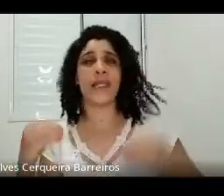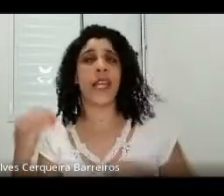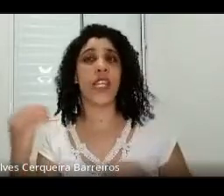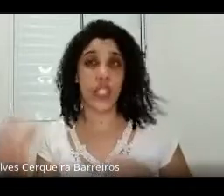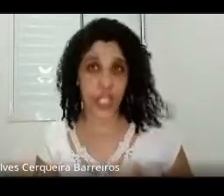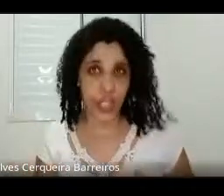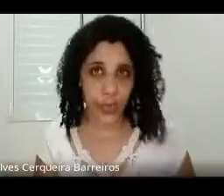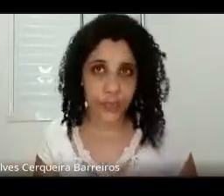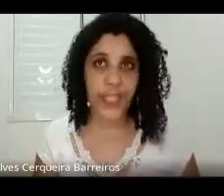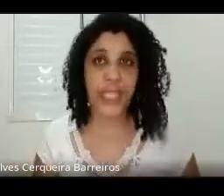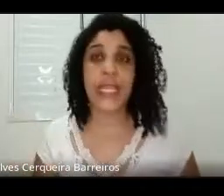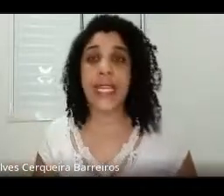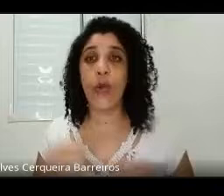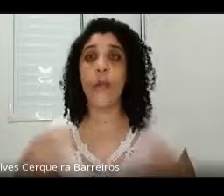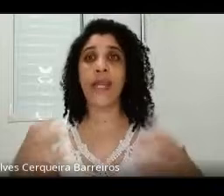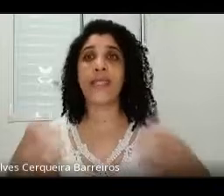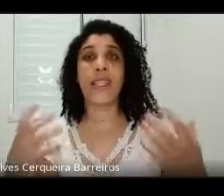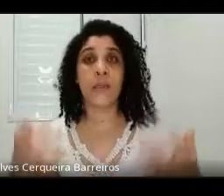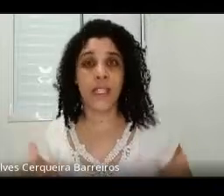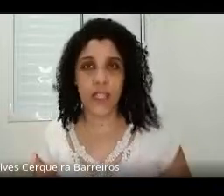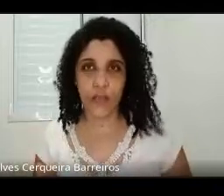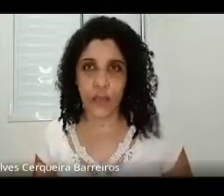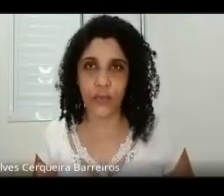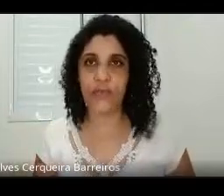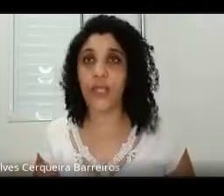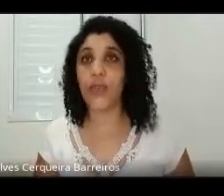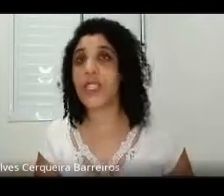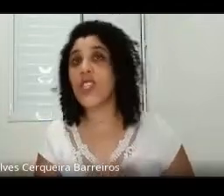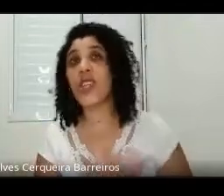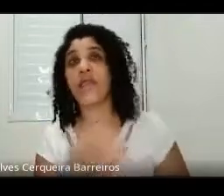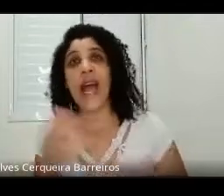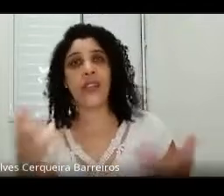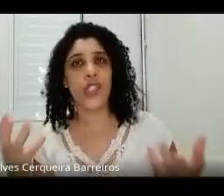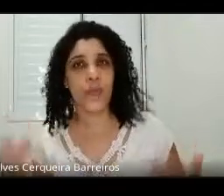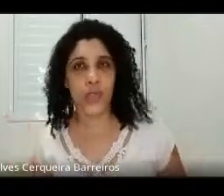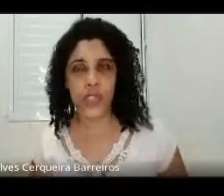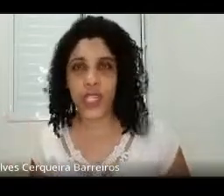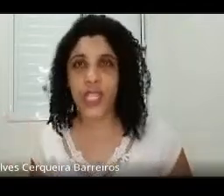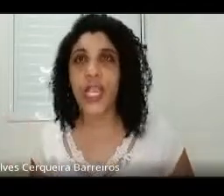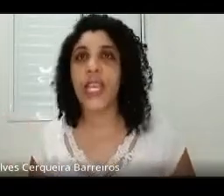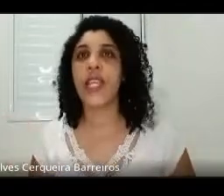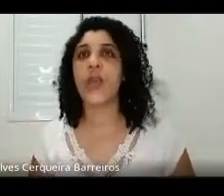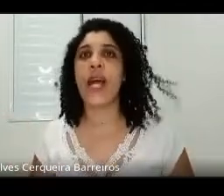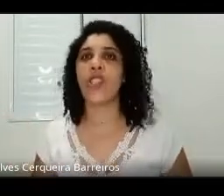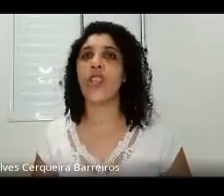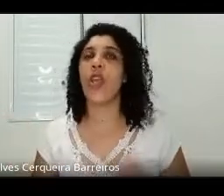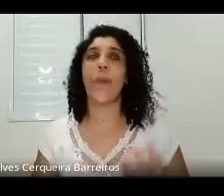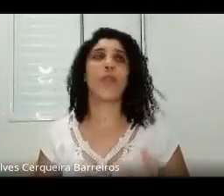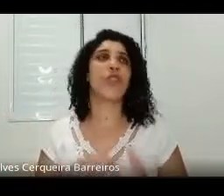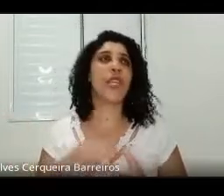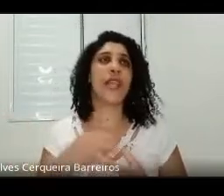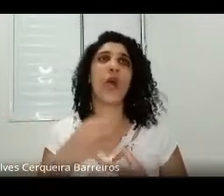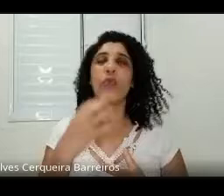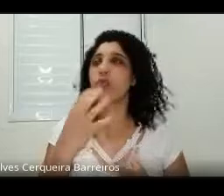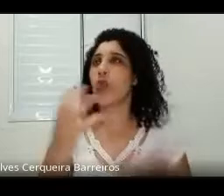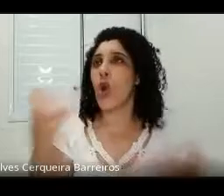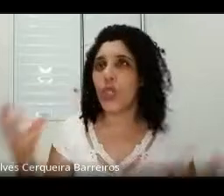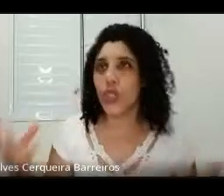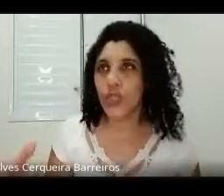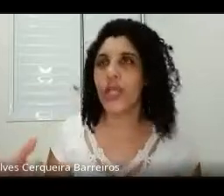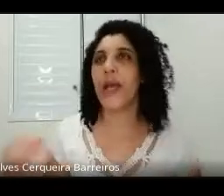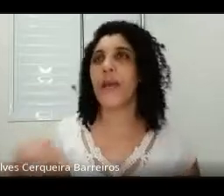algo mais restrito e algo mais específico. Então existem vários tipos de linguagem. Eu posso utilizar